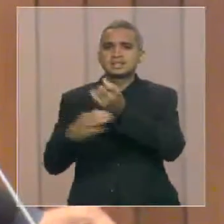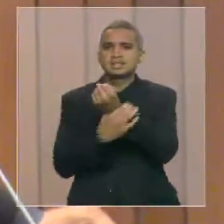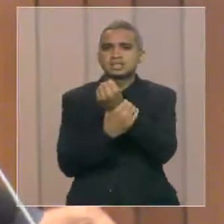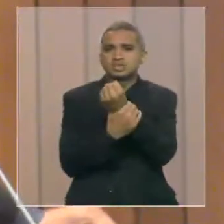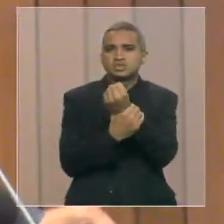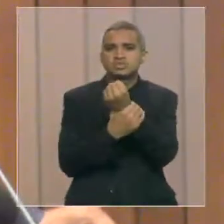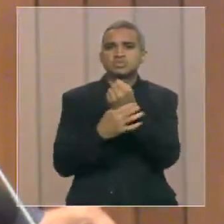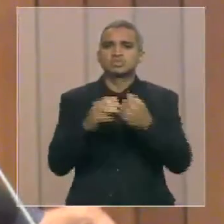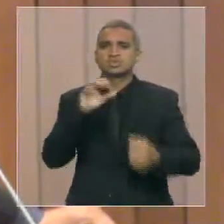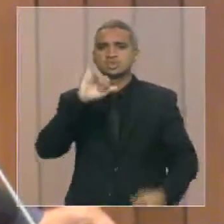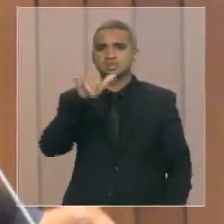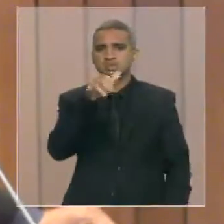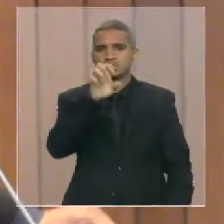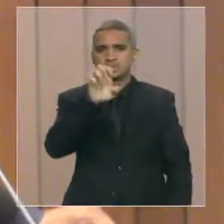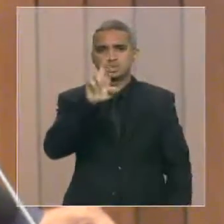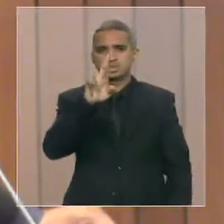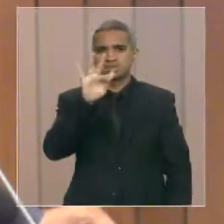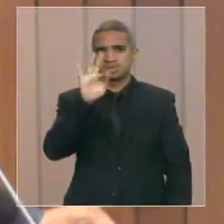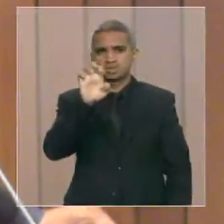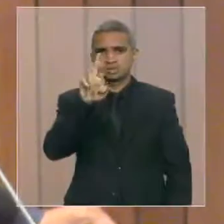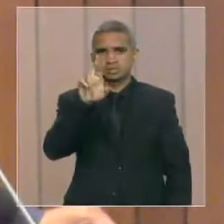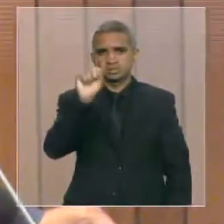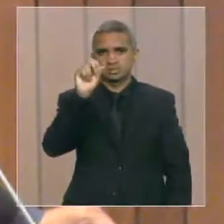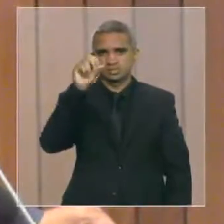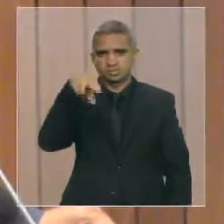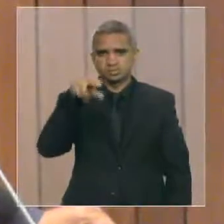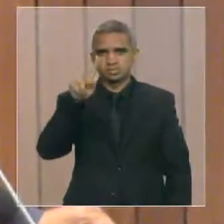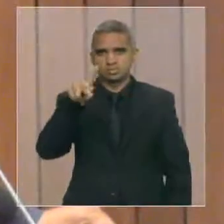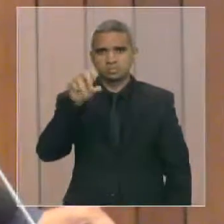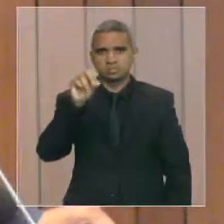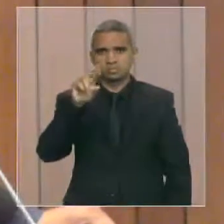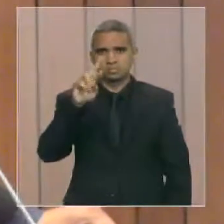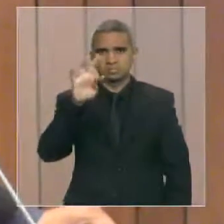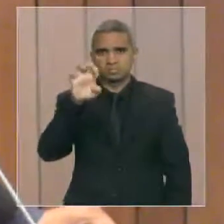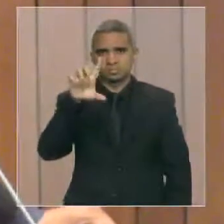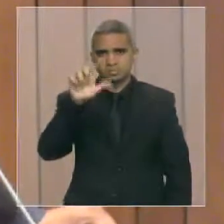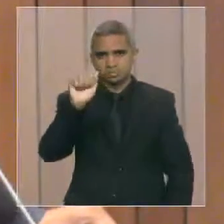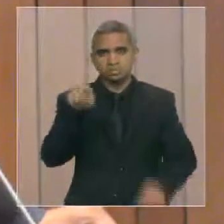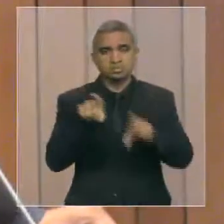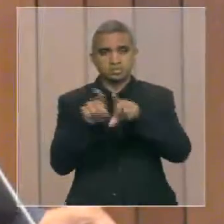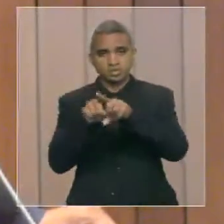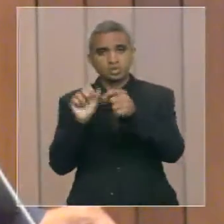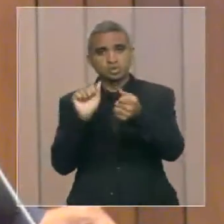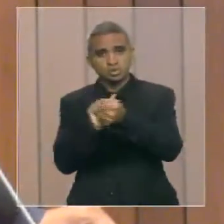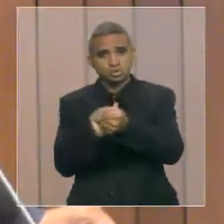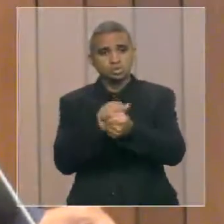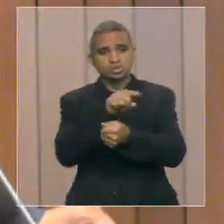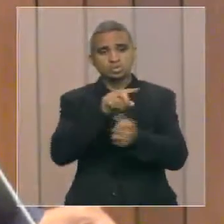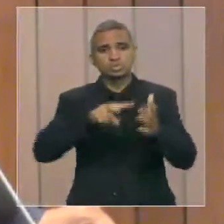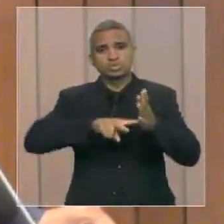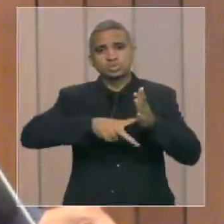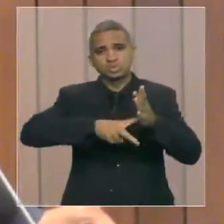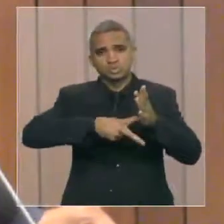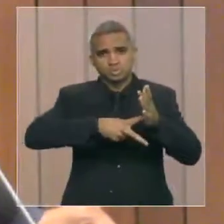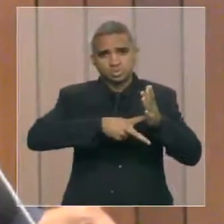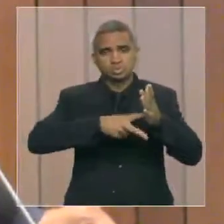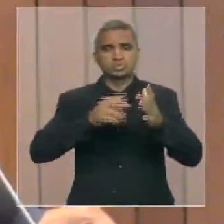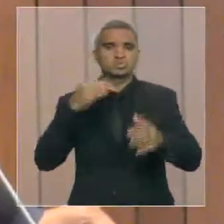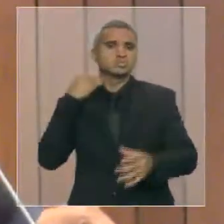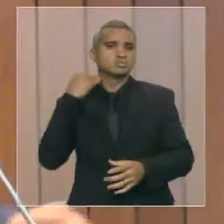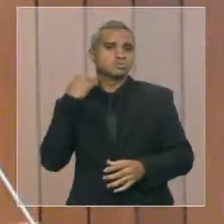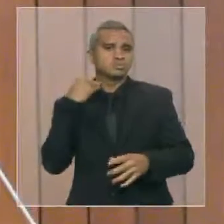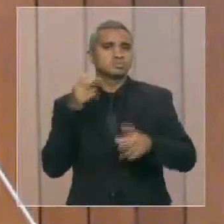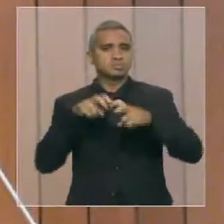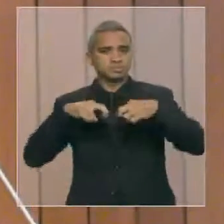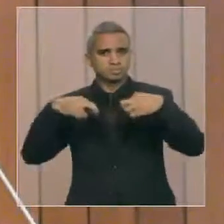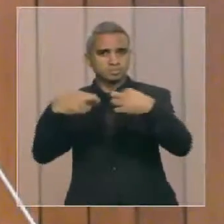juntamente com toda a diretoria do Sindicato dos Bancários. Ainda ontem, na terça-feira, estivemos em audiência com o